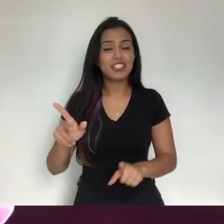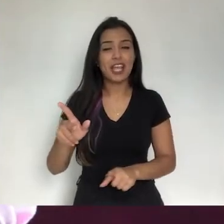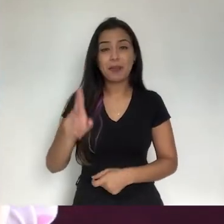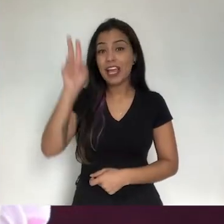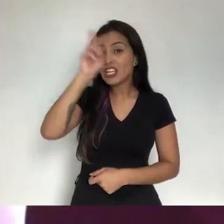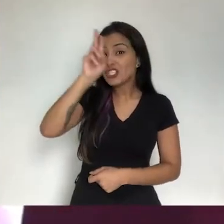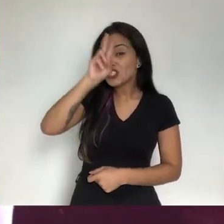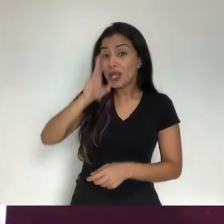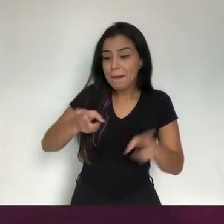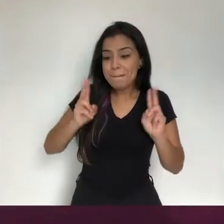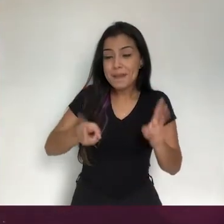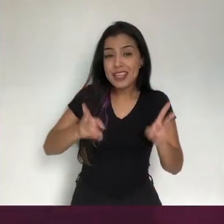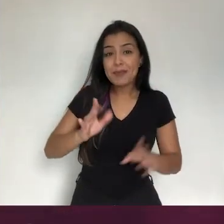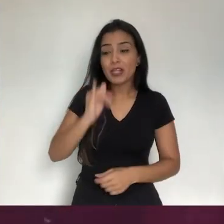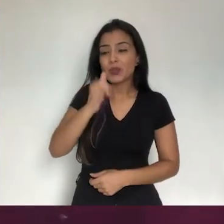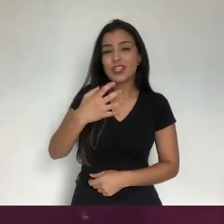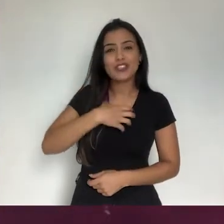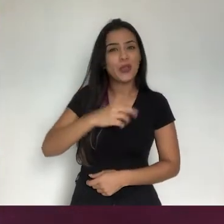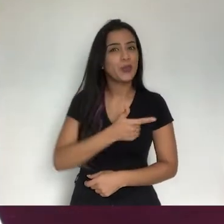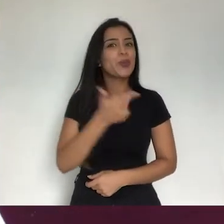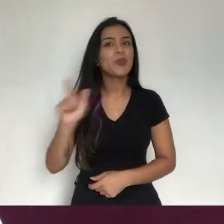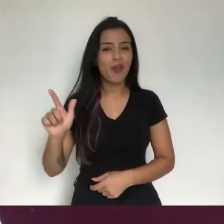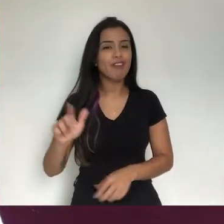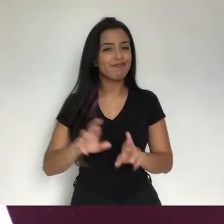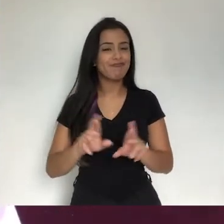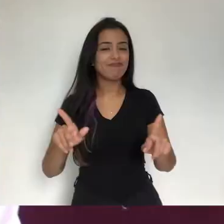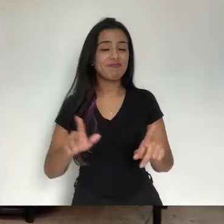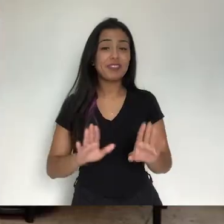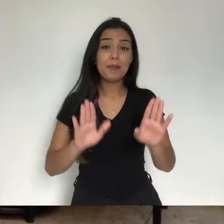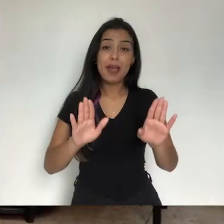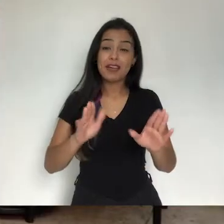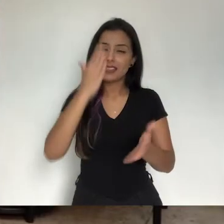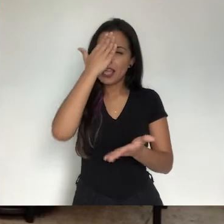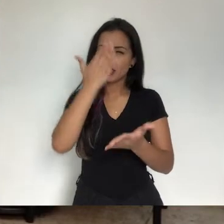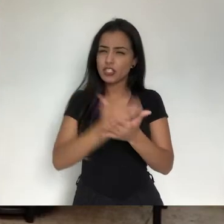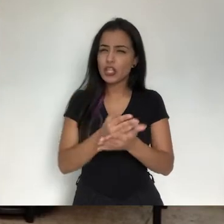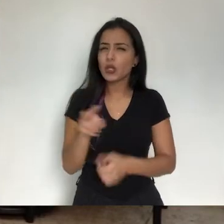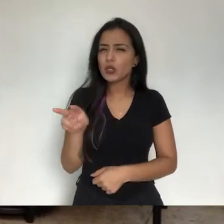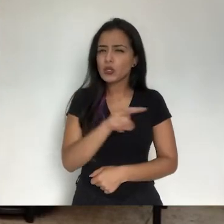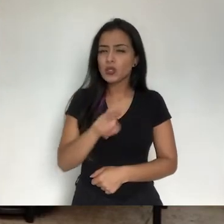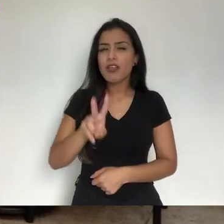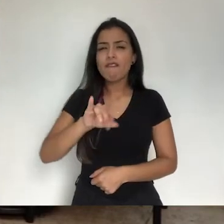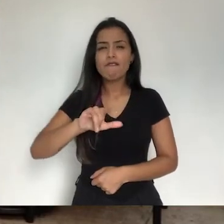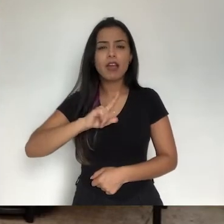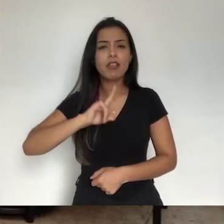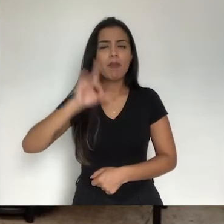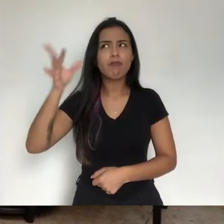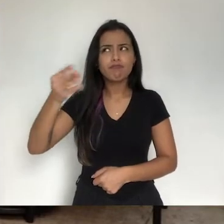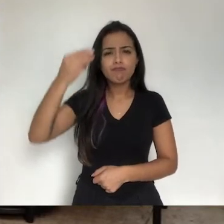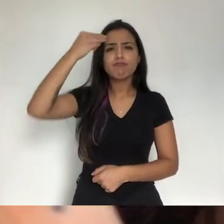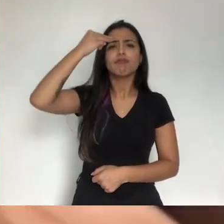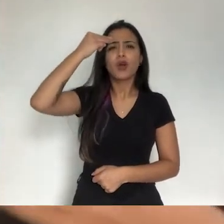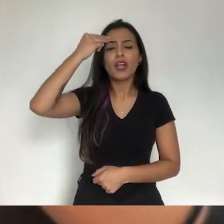a mesma história que a gente viveu, só que pela perspectiva deles. É, mas eu acho que eles vão ter uma memória muito, muito afetiva